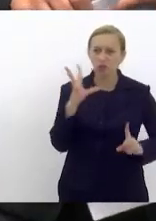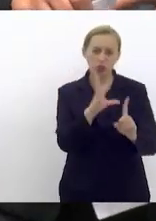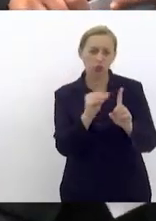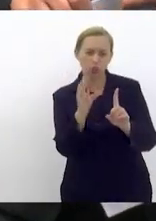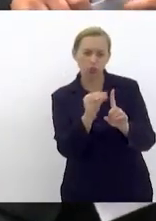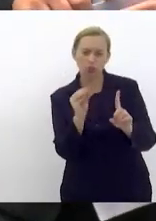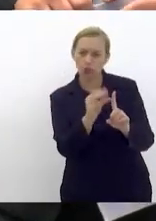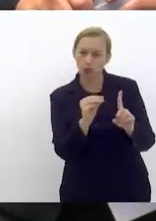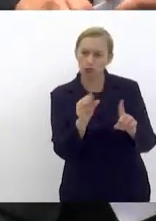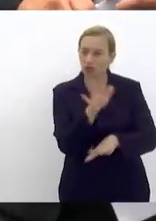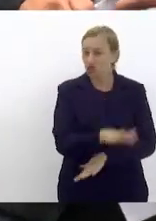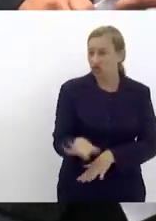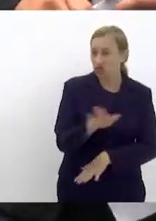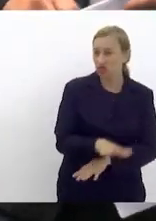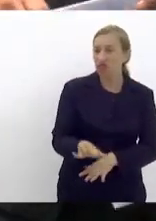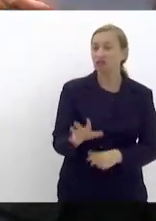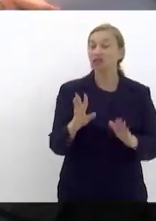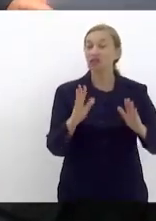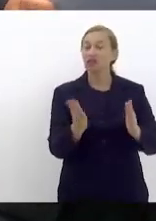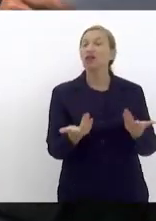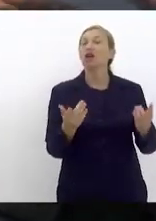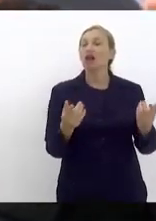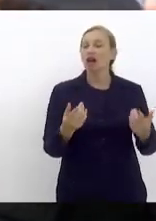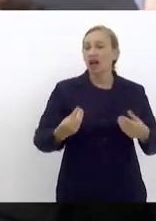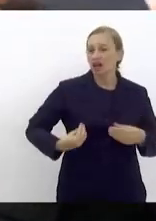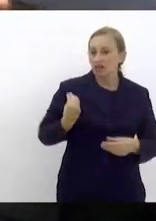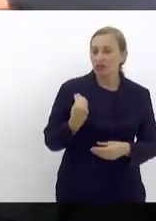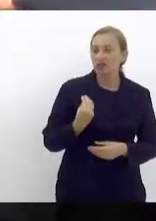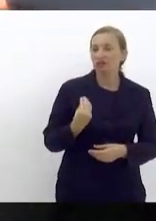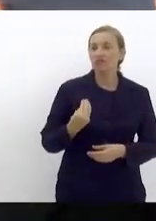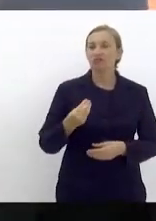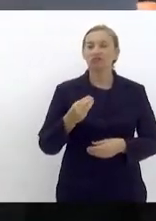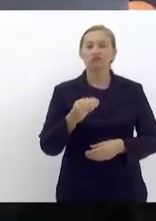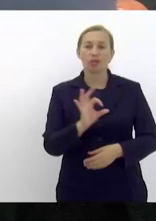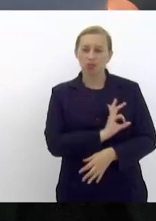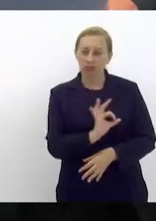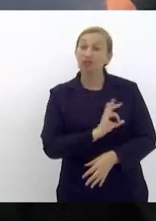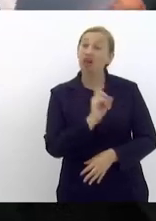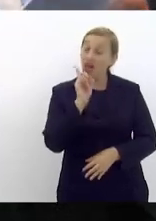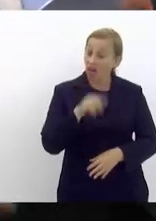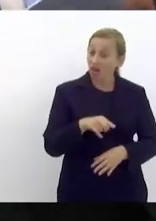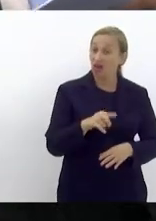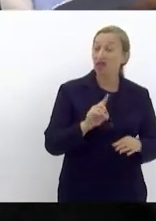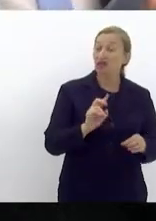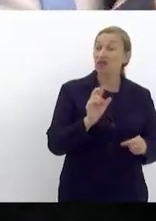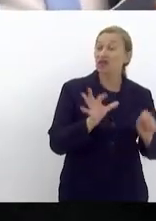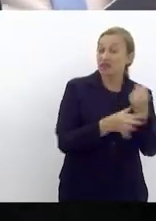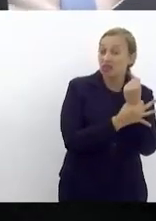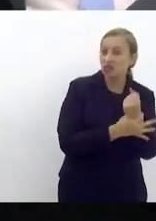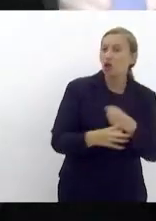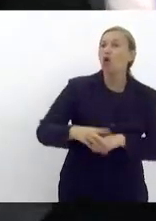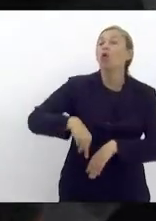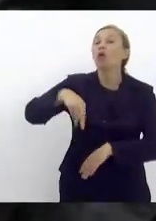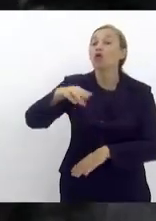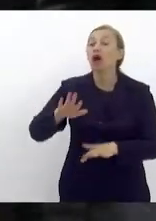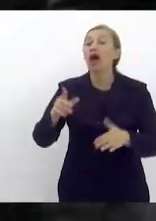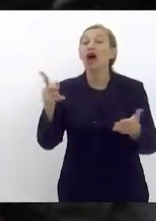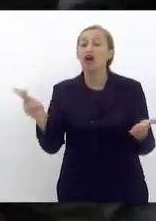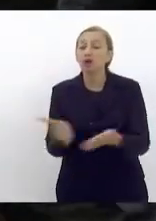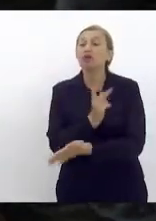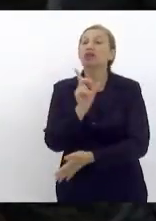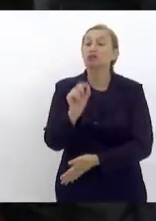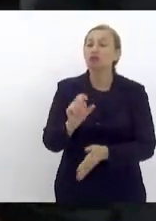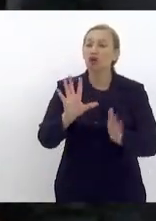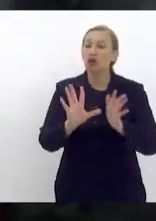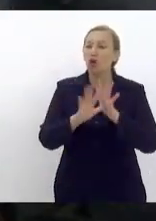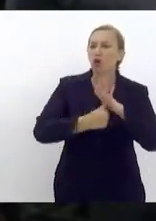nas escolas, deputado Fred. A presença da polícia é a segurança, pô. Quando rouba um carro, a primeira coisa que faz é o quê? Um